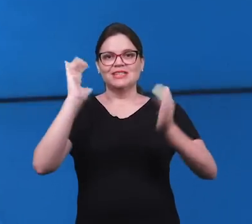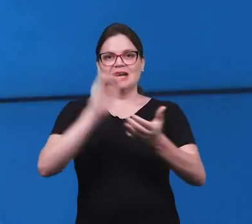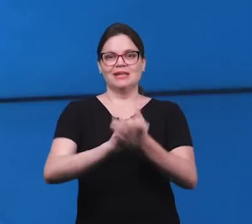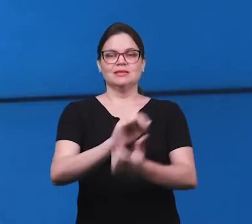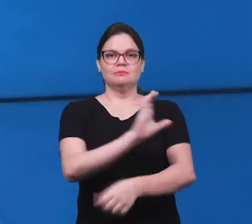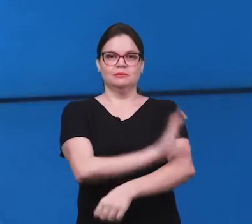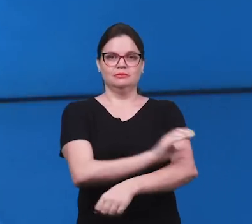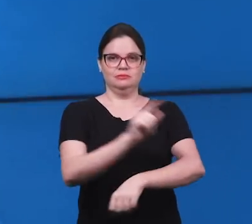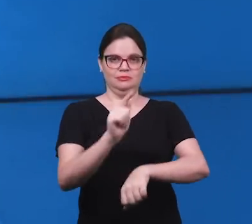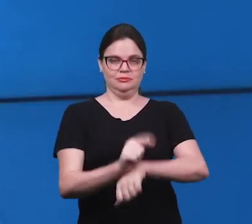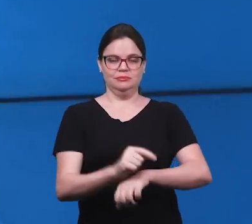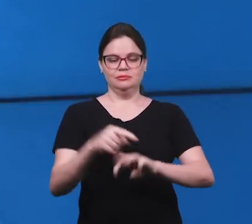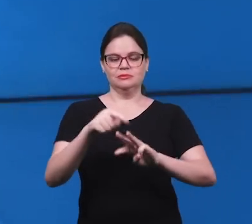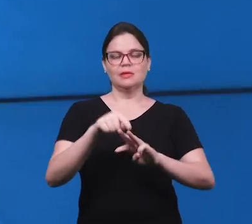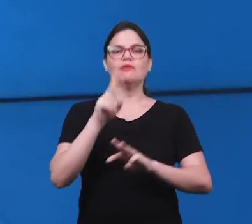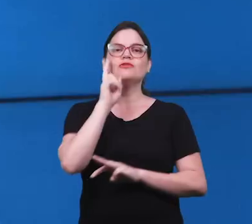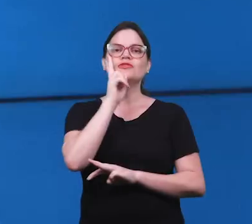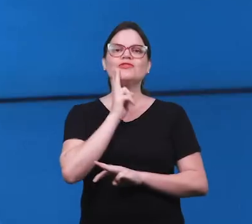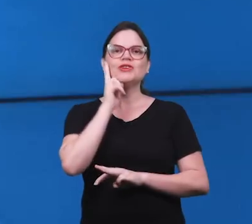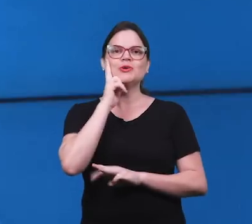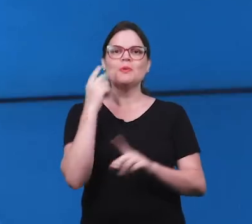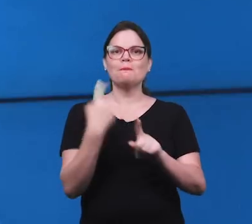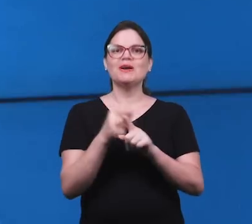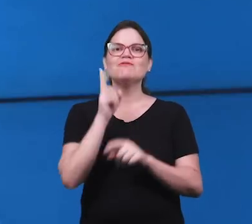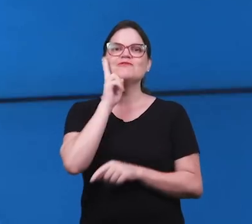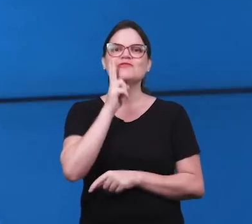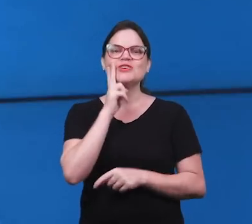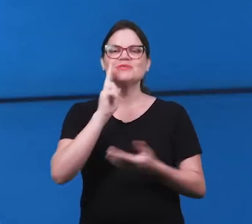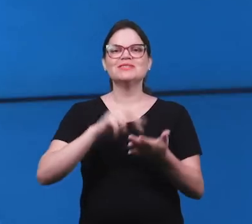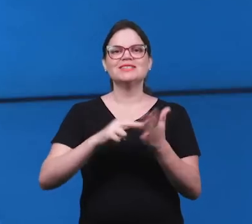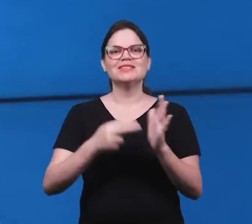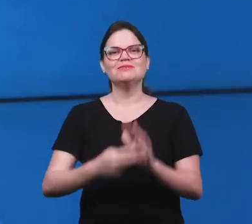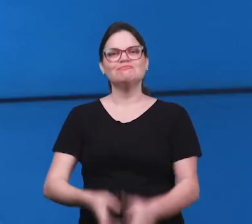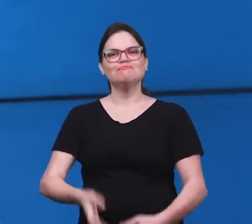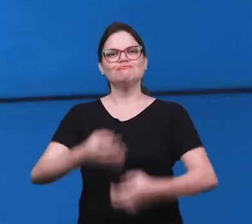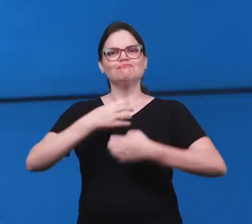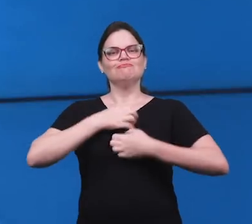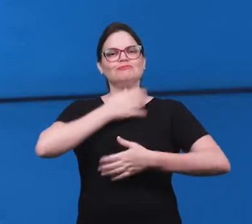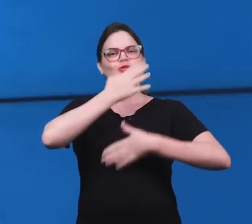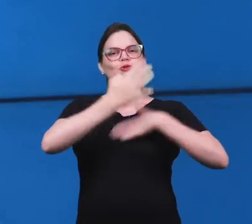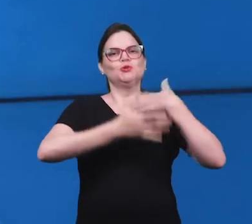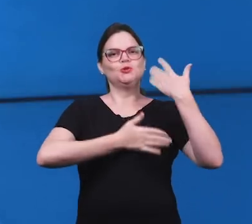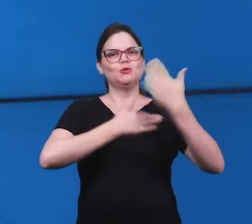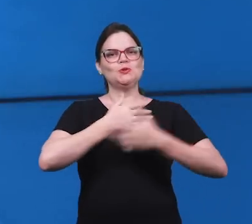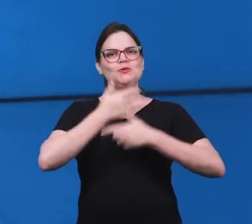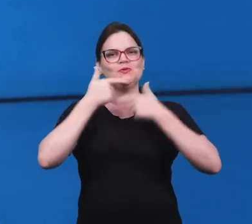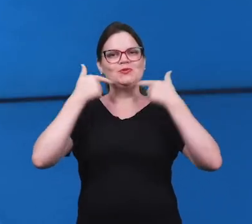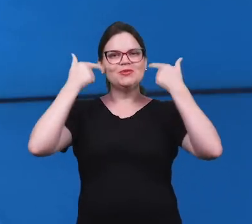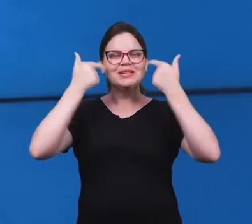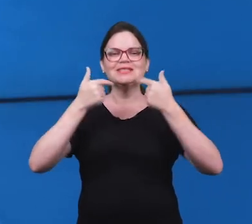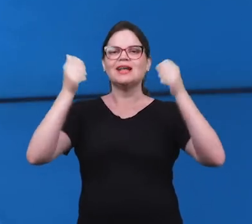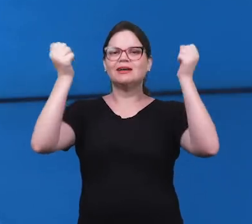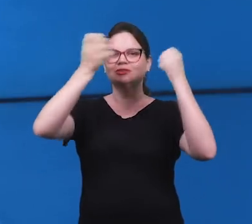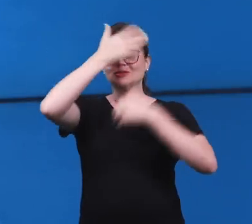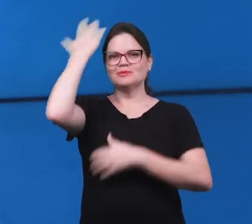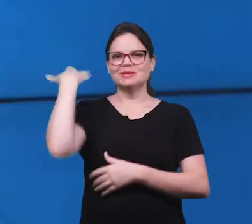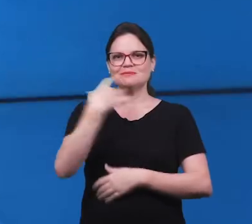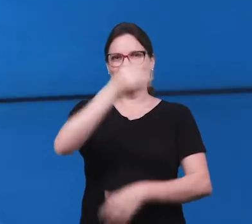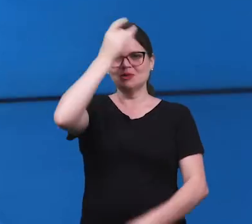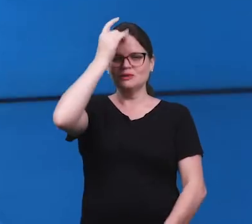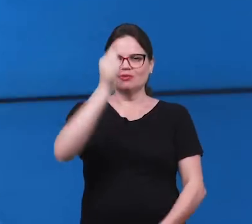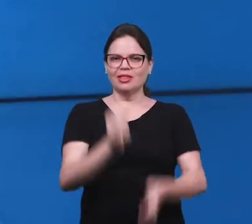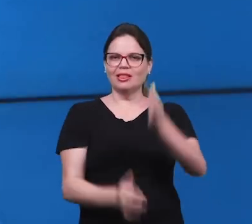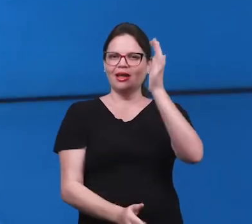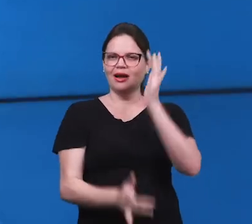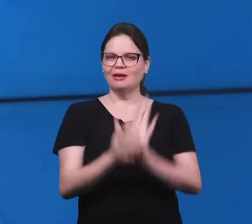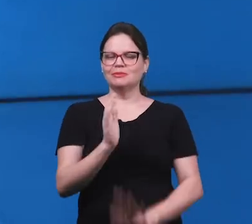é aquilo que embriaga, e o Espírito Santo, ele encheu a igreja, encheu-nos do seu vinho, do seu Espírito, e,